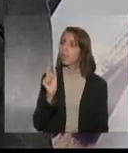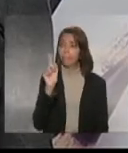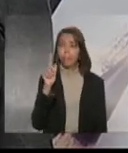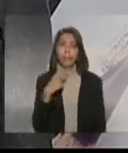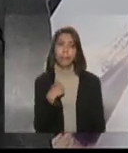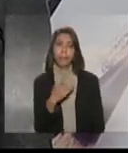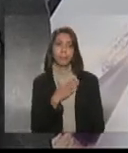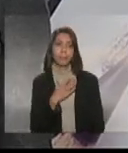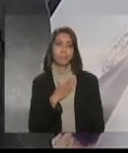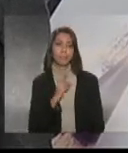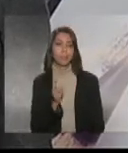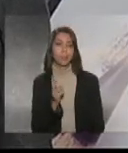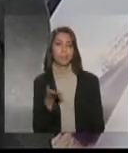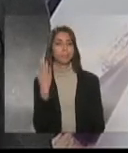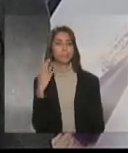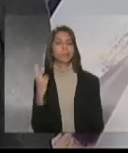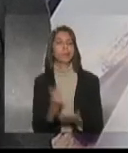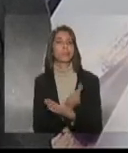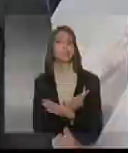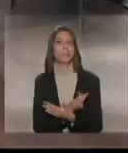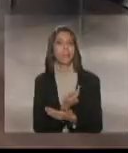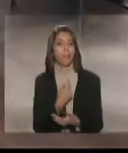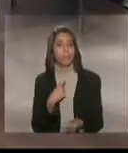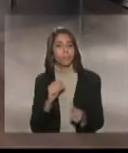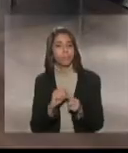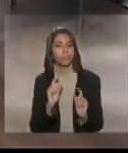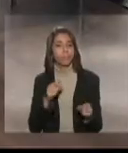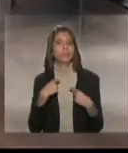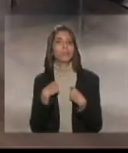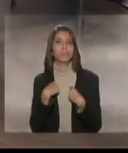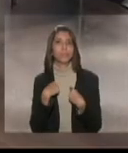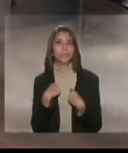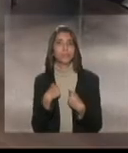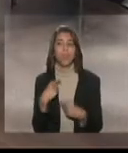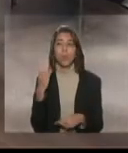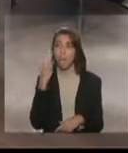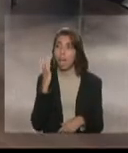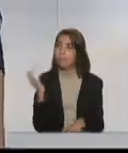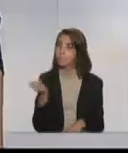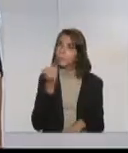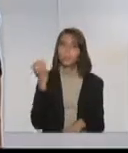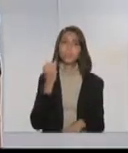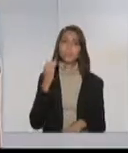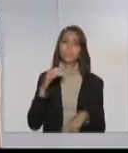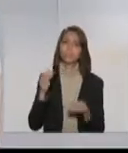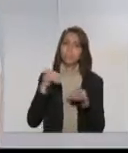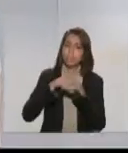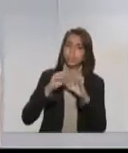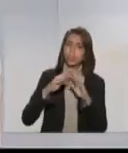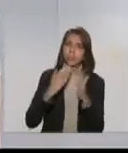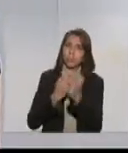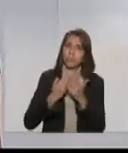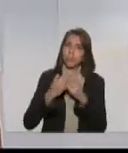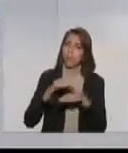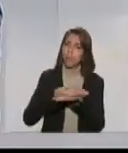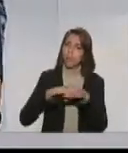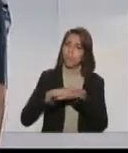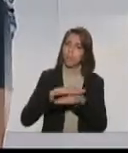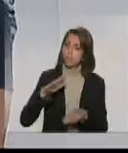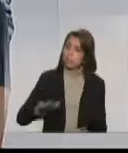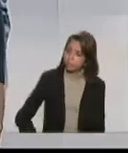ela essa pessoa fui eu eu fiz isso então eu acho que é muito importante trazer esse debate para dentro da escola